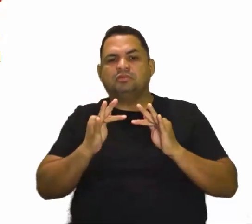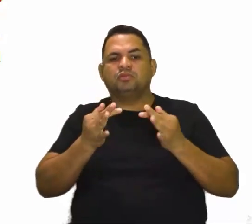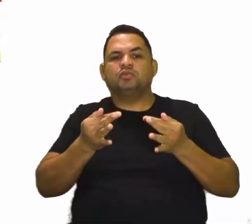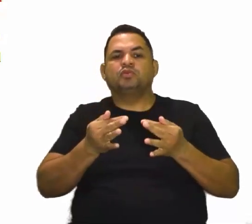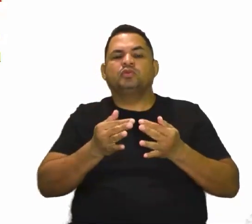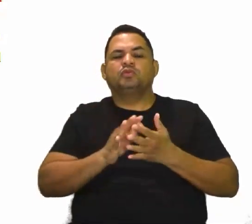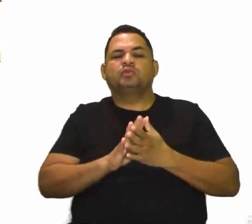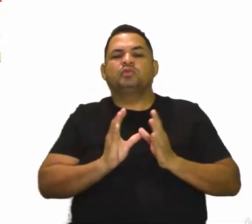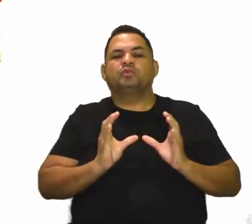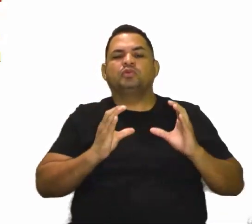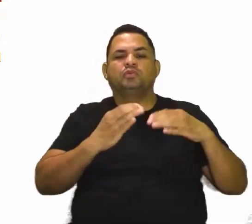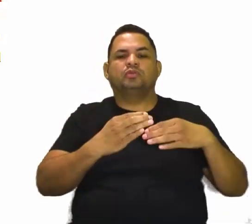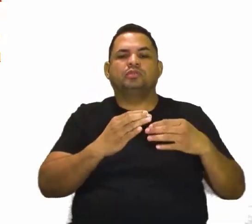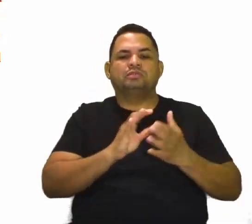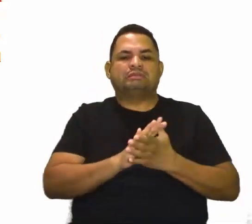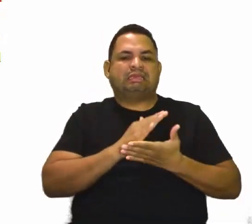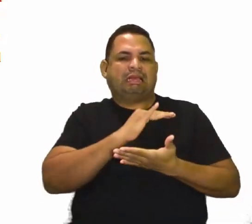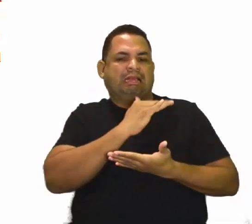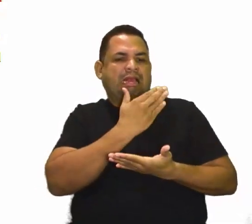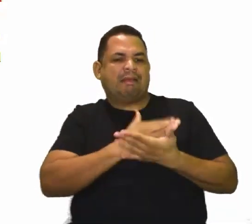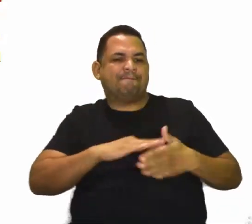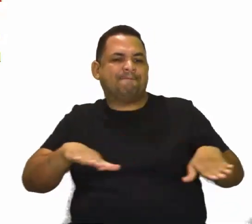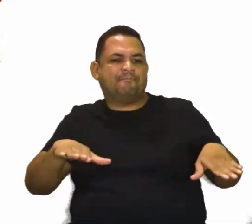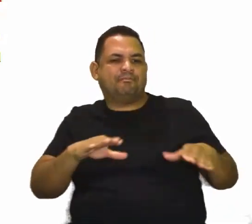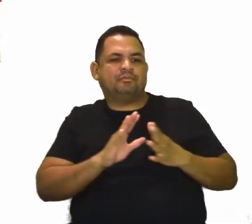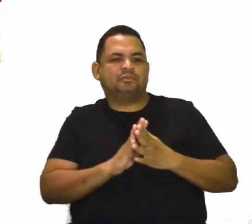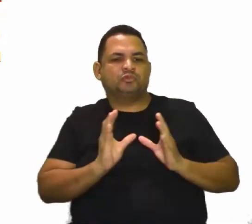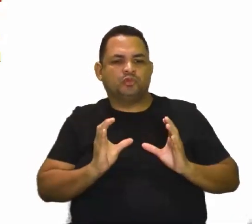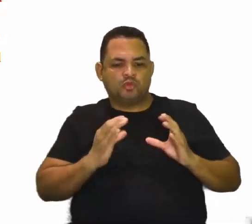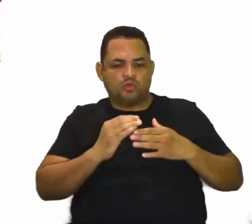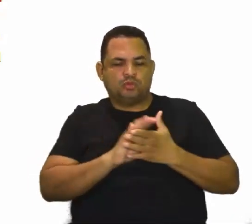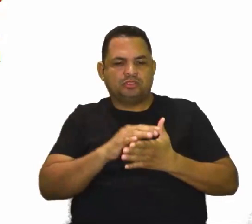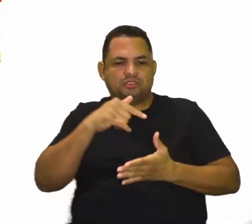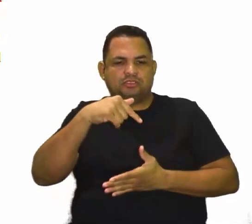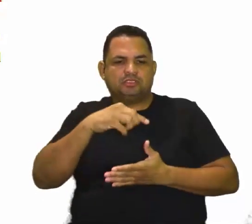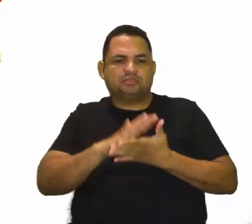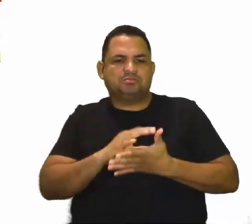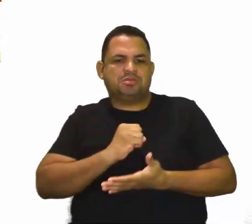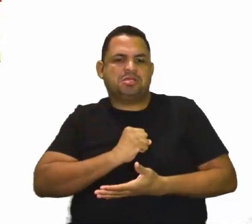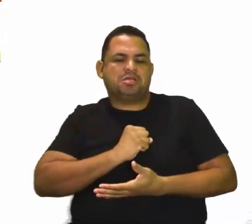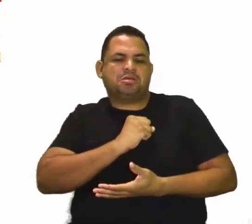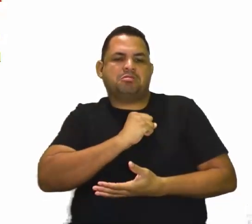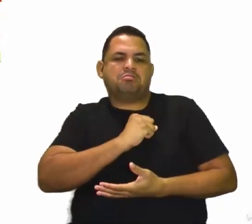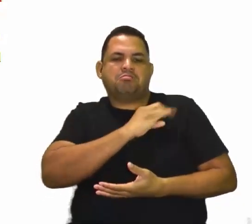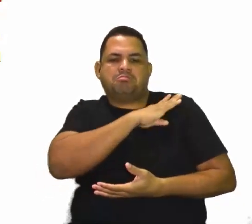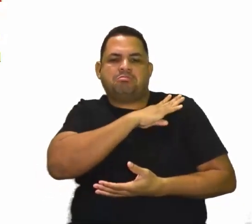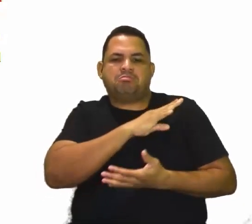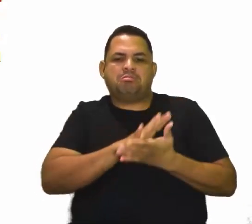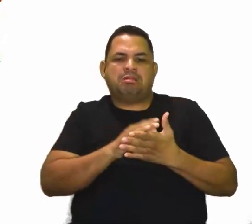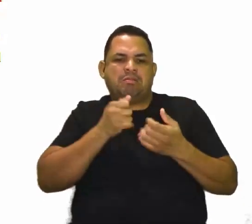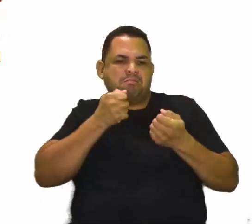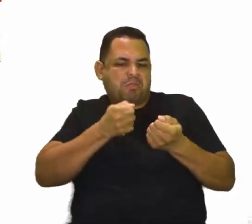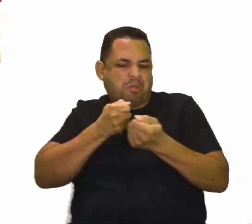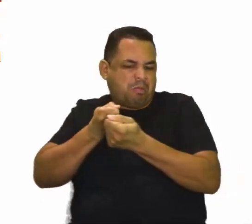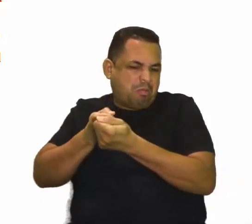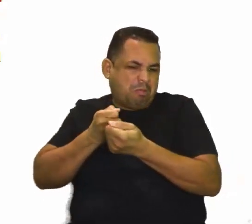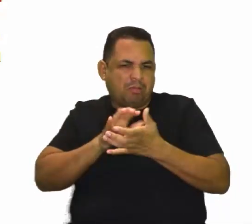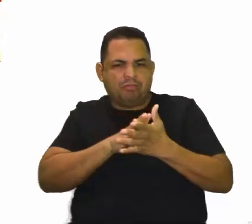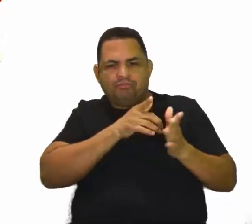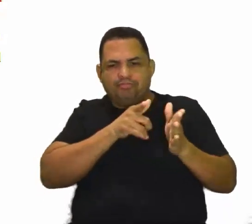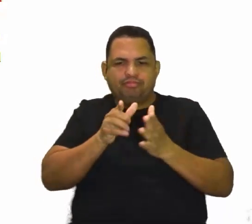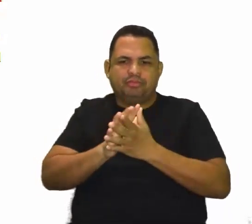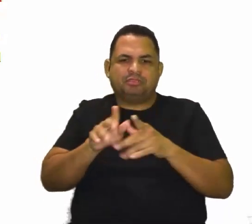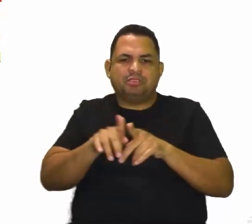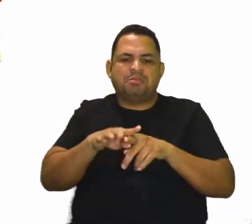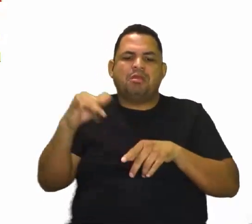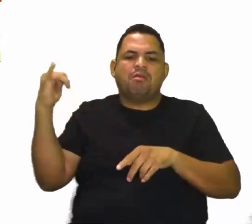os últimos núcleos foram arrasados por tropas de 7.000 homens armados de canhão, metralhadoras e até